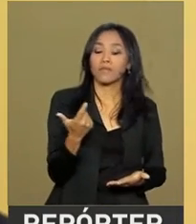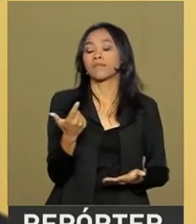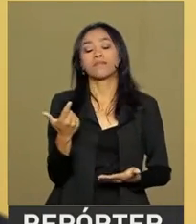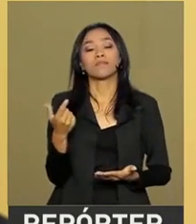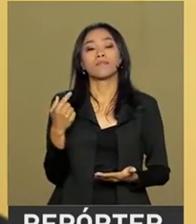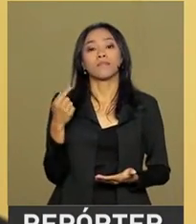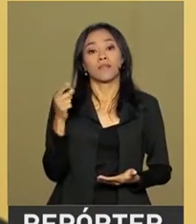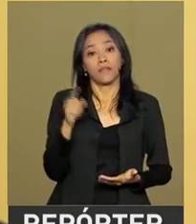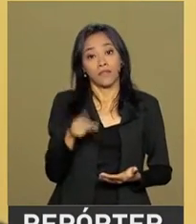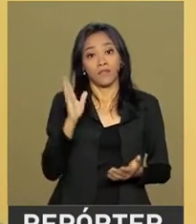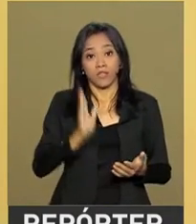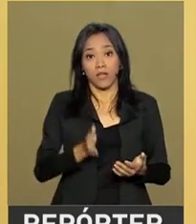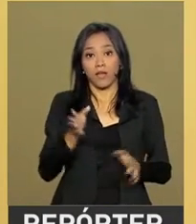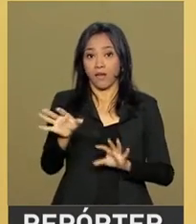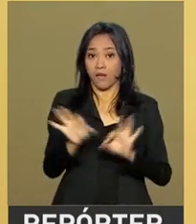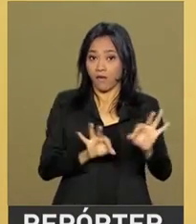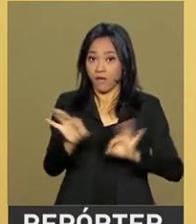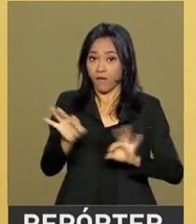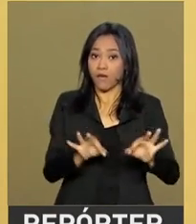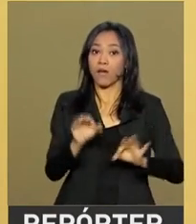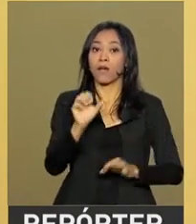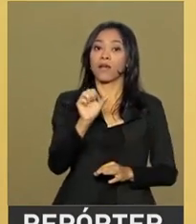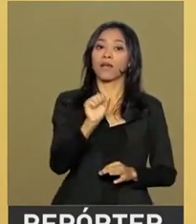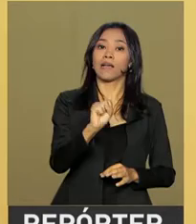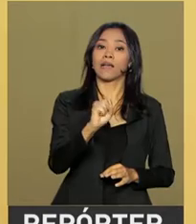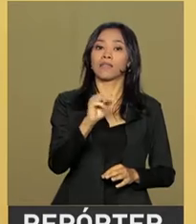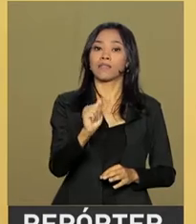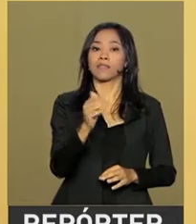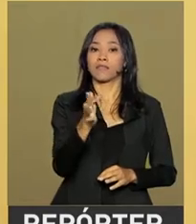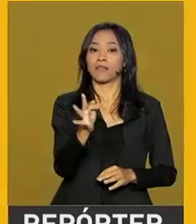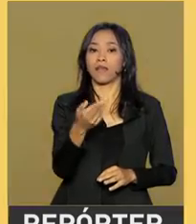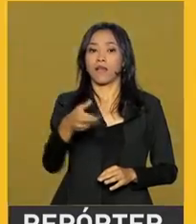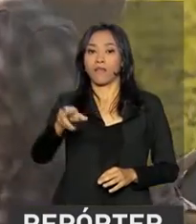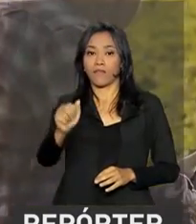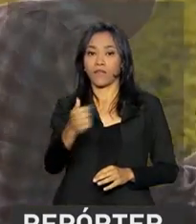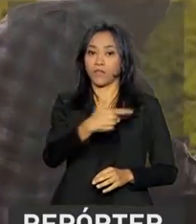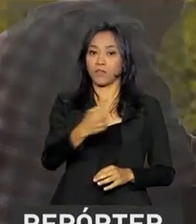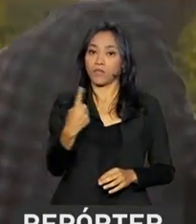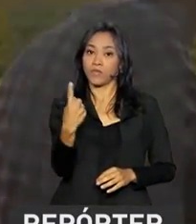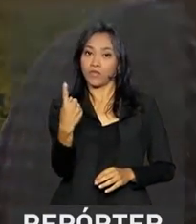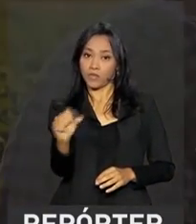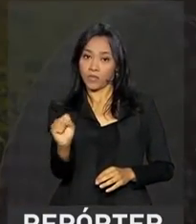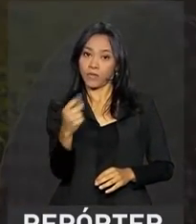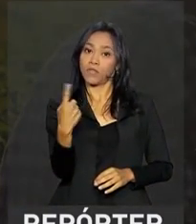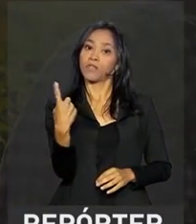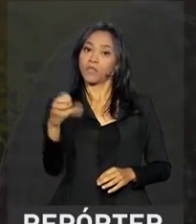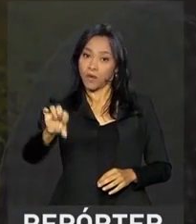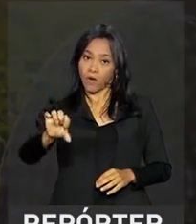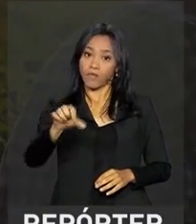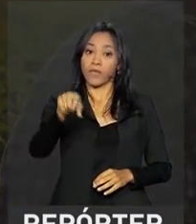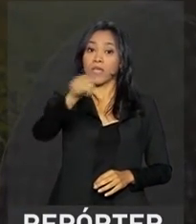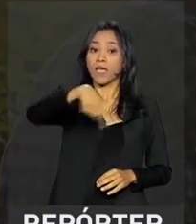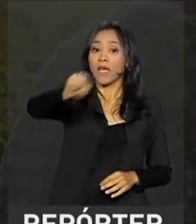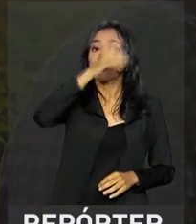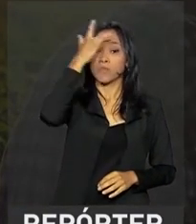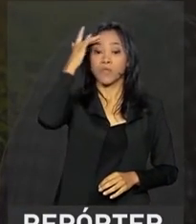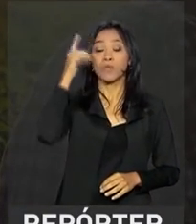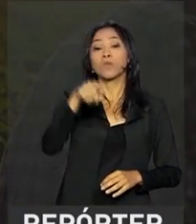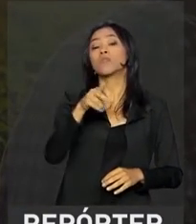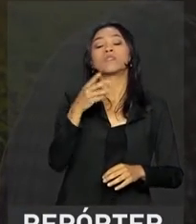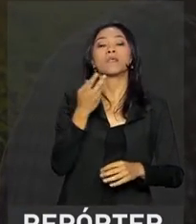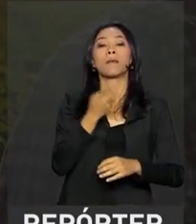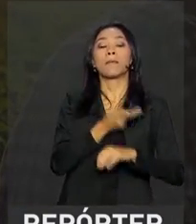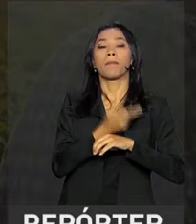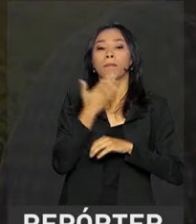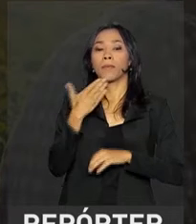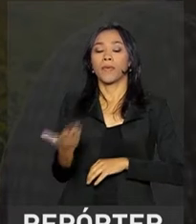estrutura, então, a nossa safra de 2018 e 2019. Os agricultores pegam um empréstimo no Banco do Brasil por meio do